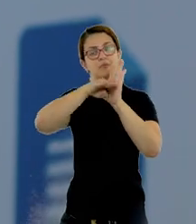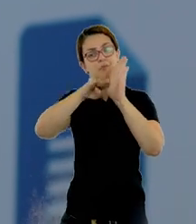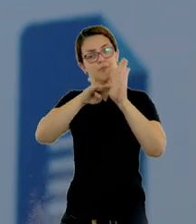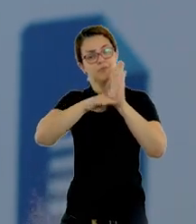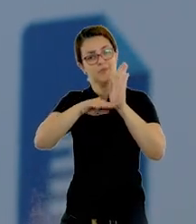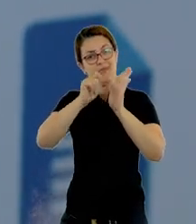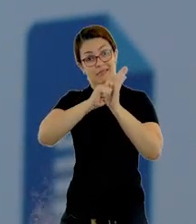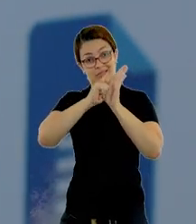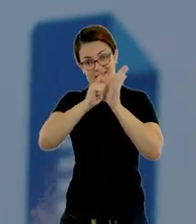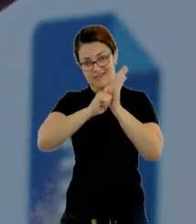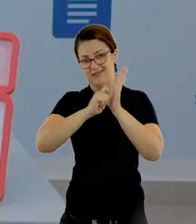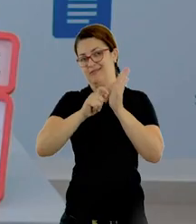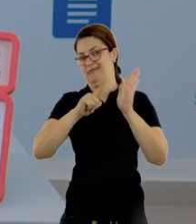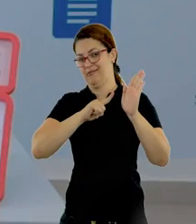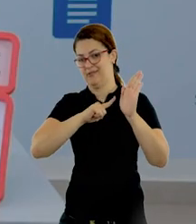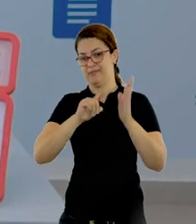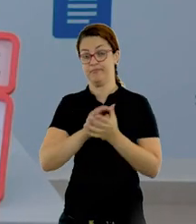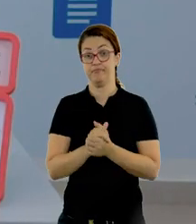de preparo.